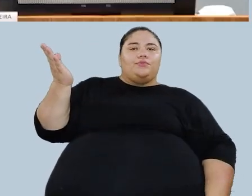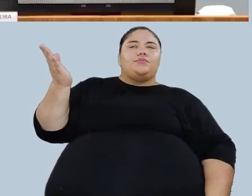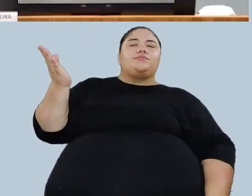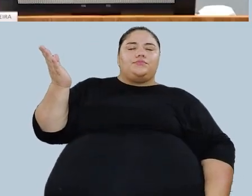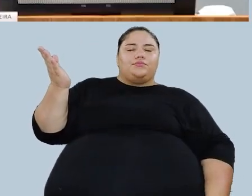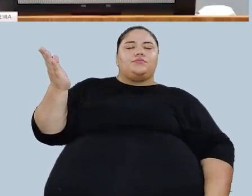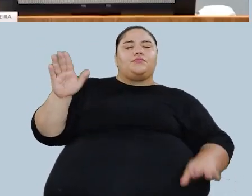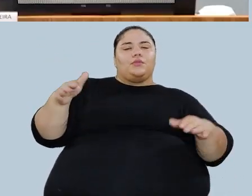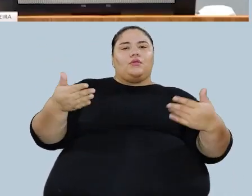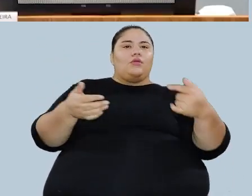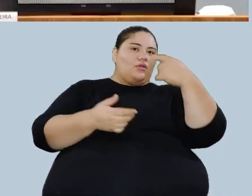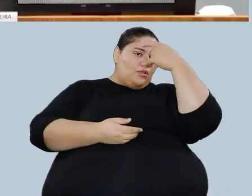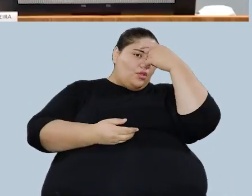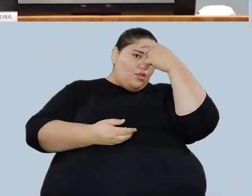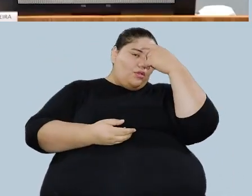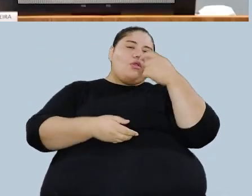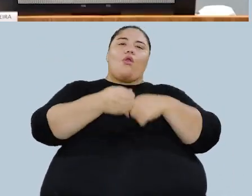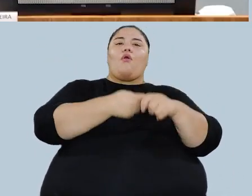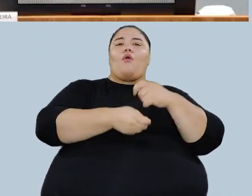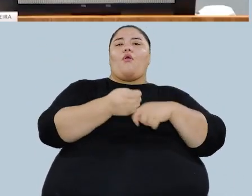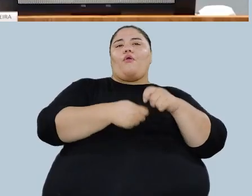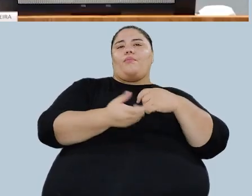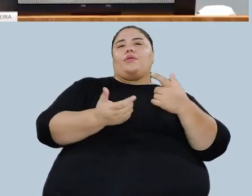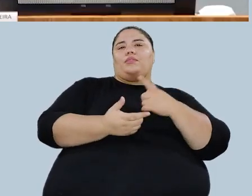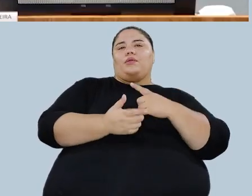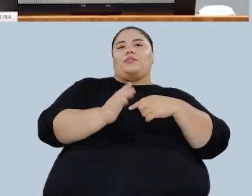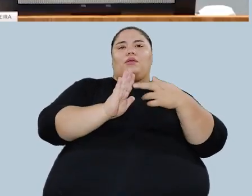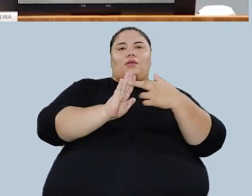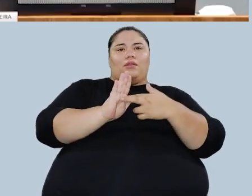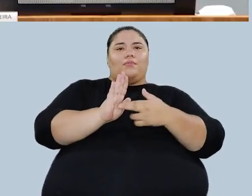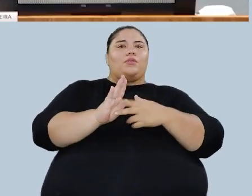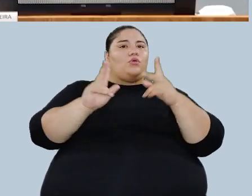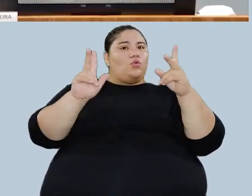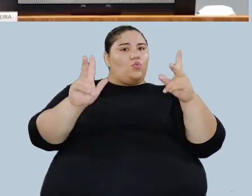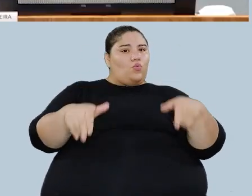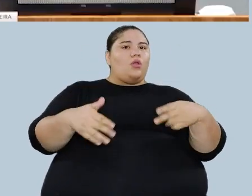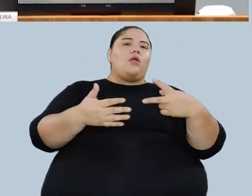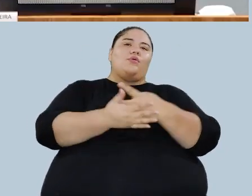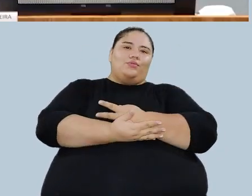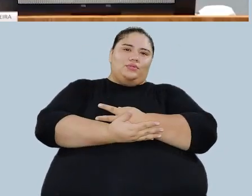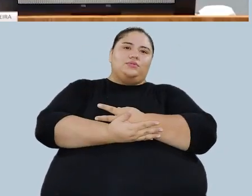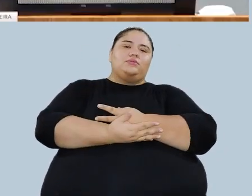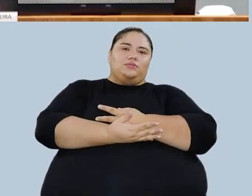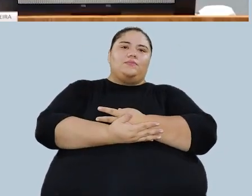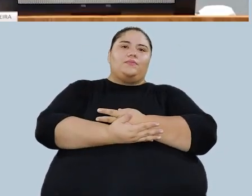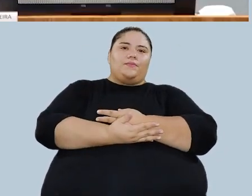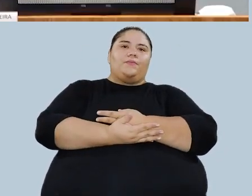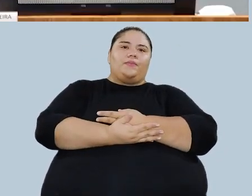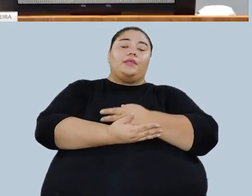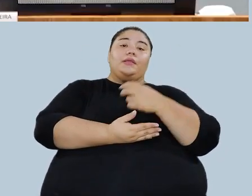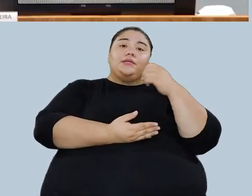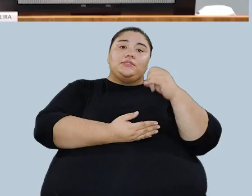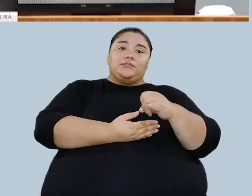Então, é lógico que a operação tem que ter um regime idêntico ao que vai acontecer se isso for